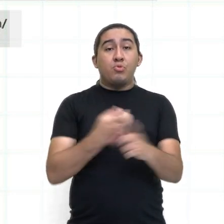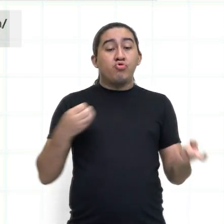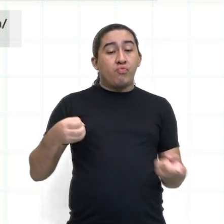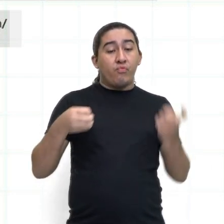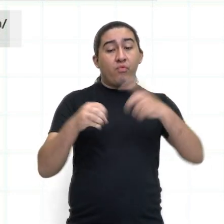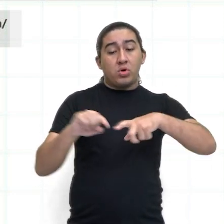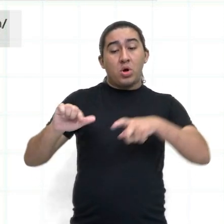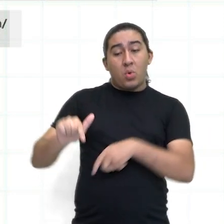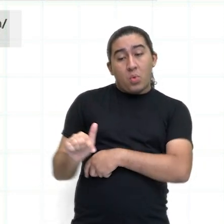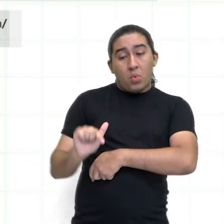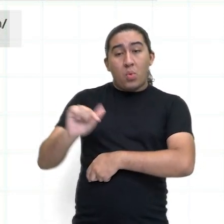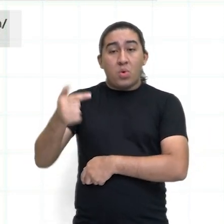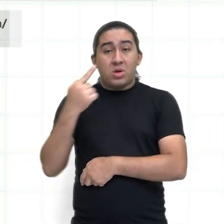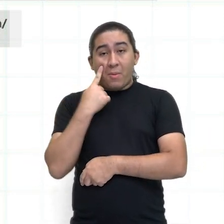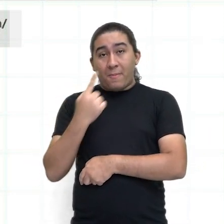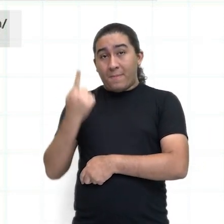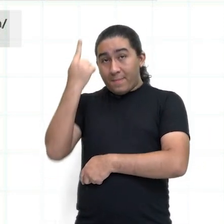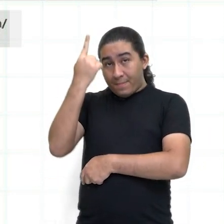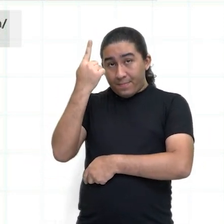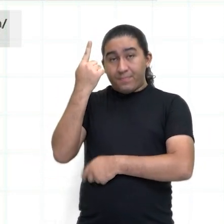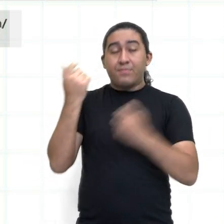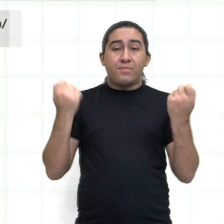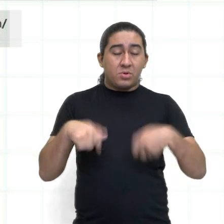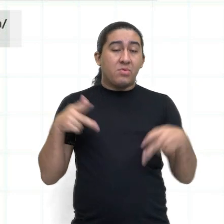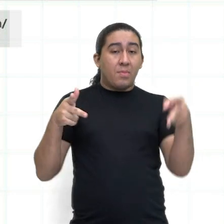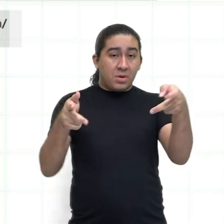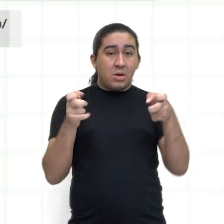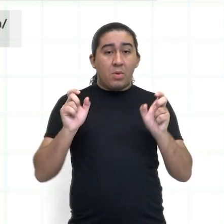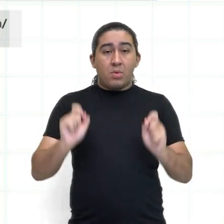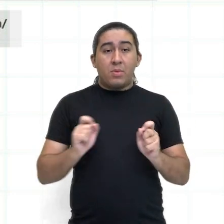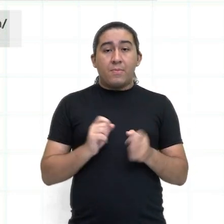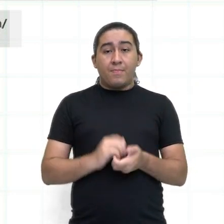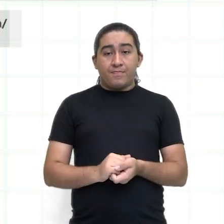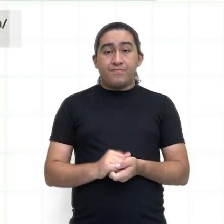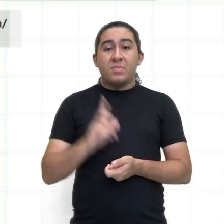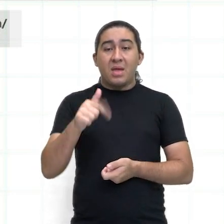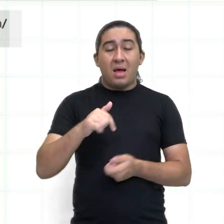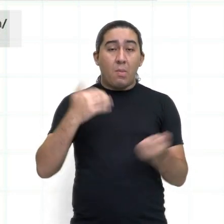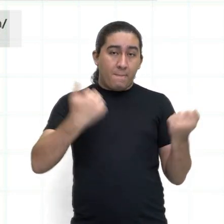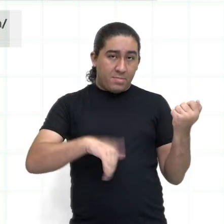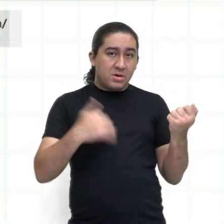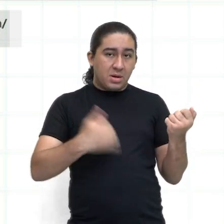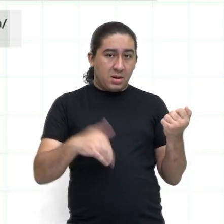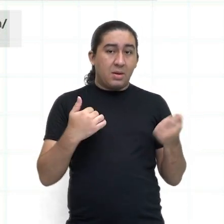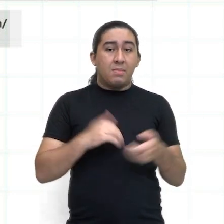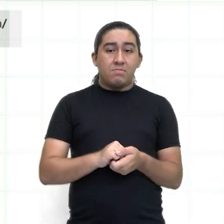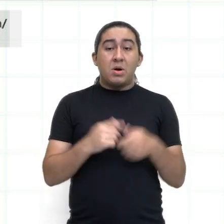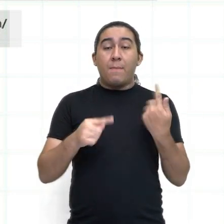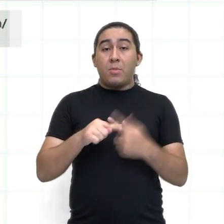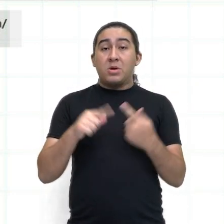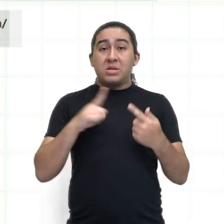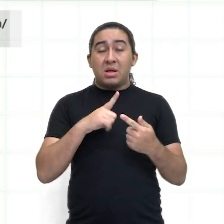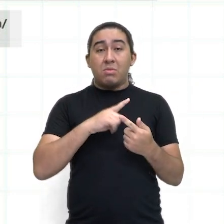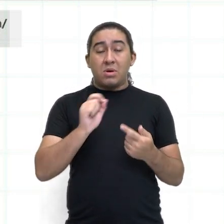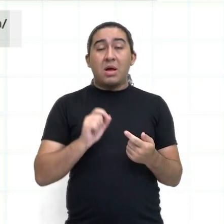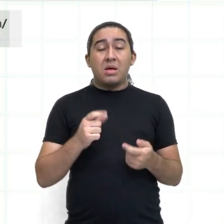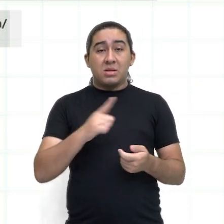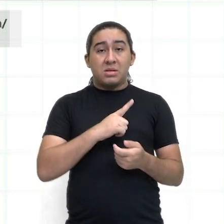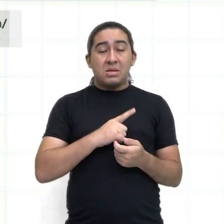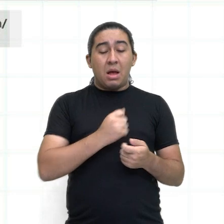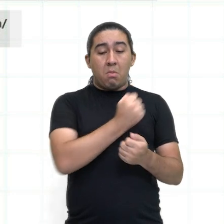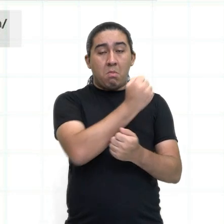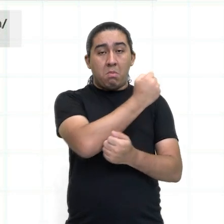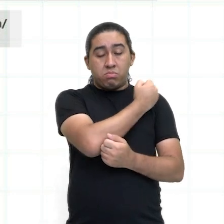retomam a questão das imagens. Aqui você consegue perceber, certo? Que é uma guitarra, porque tem as